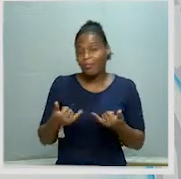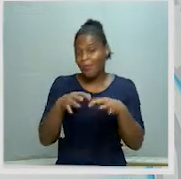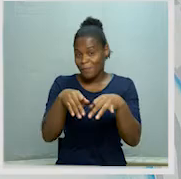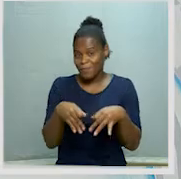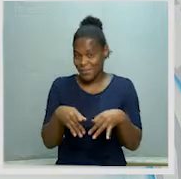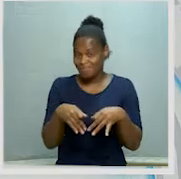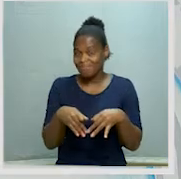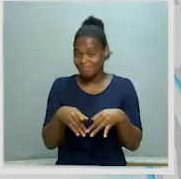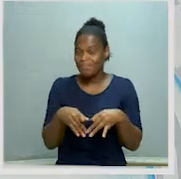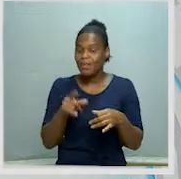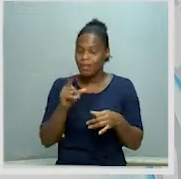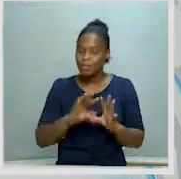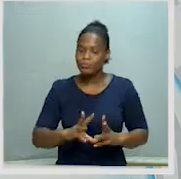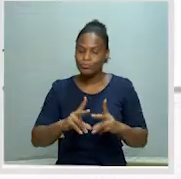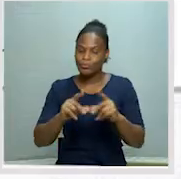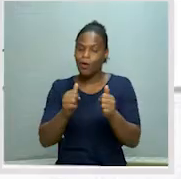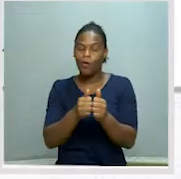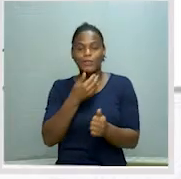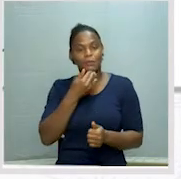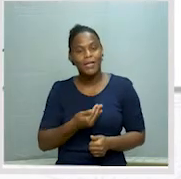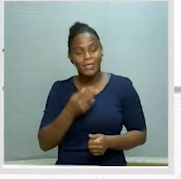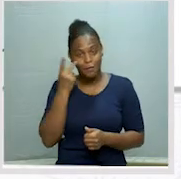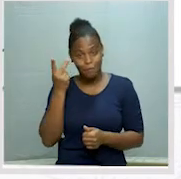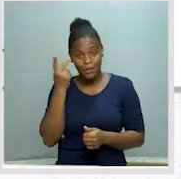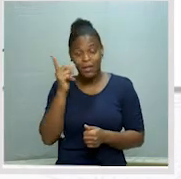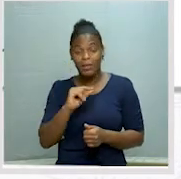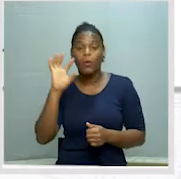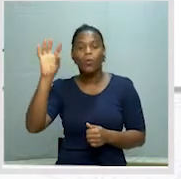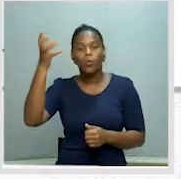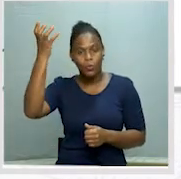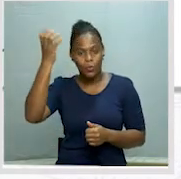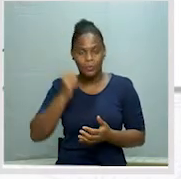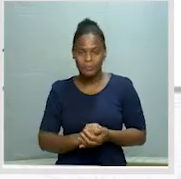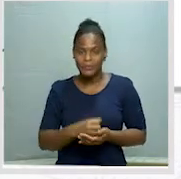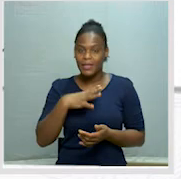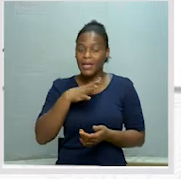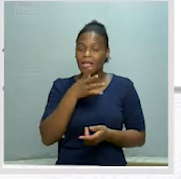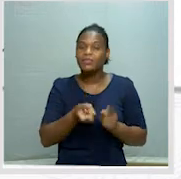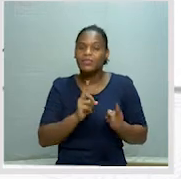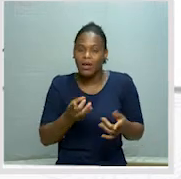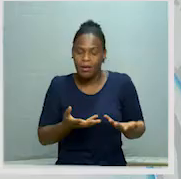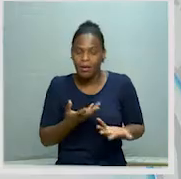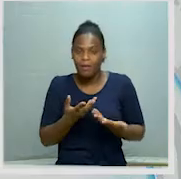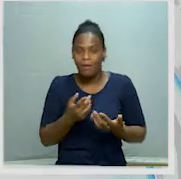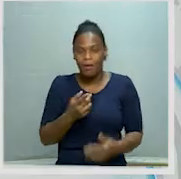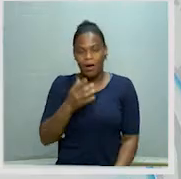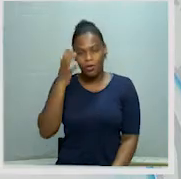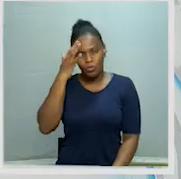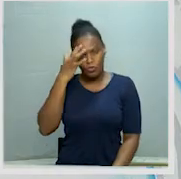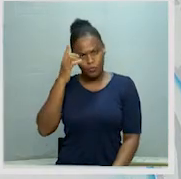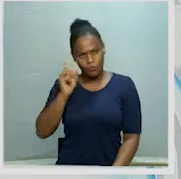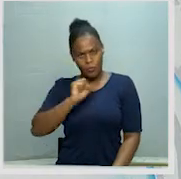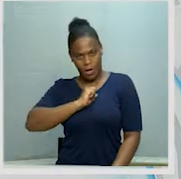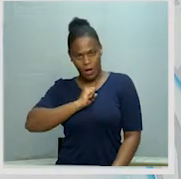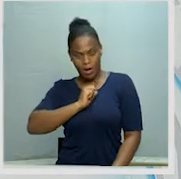E, finalmente, desenvolve-se com a experiência de vida e com a cultura. Significa que o meu